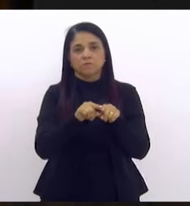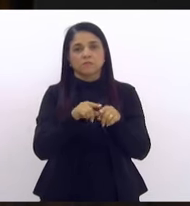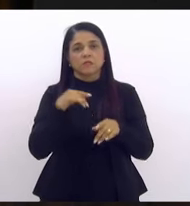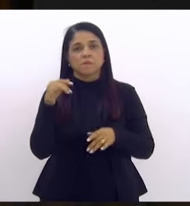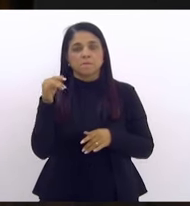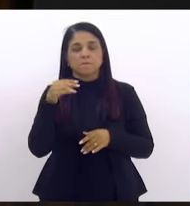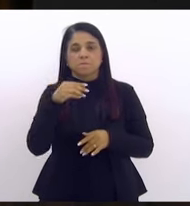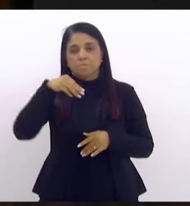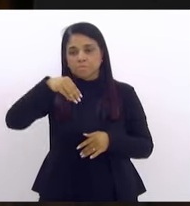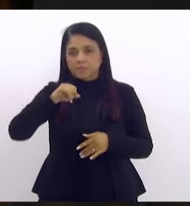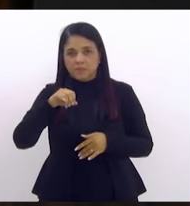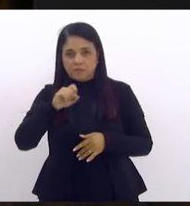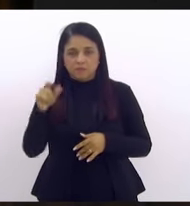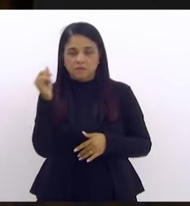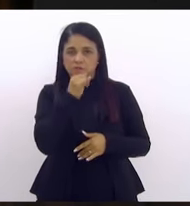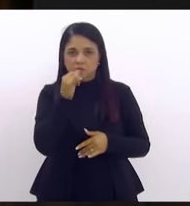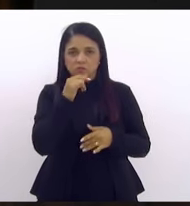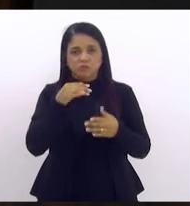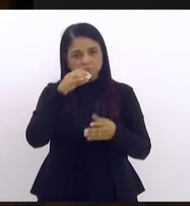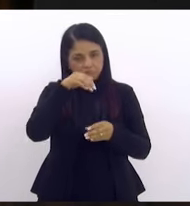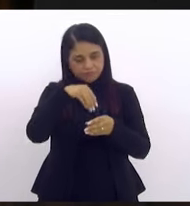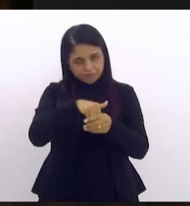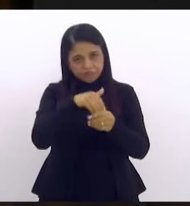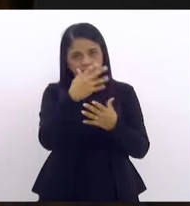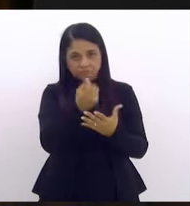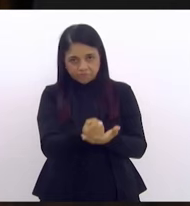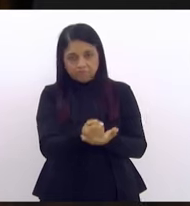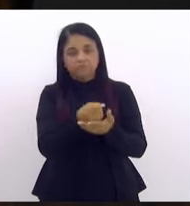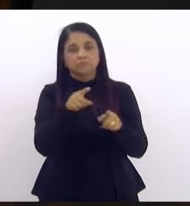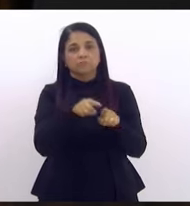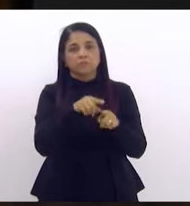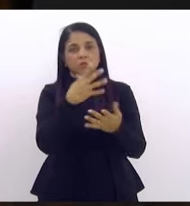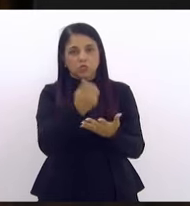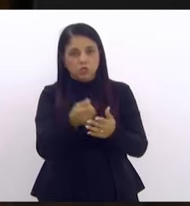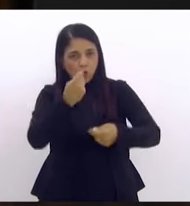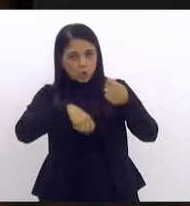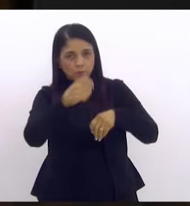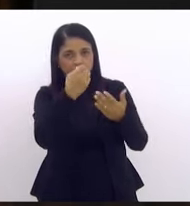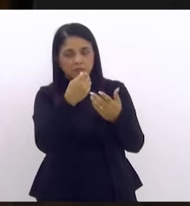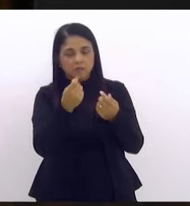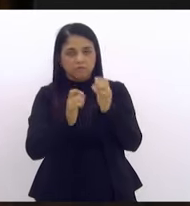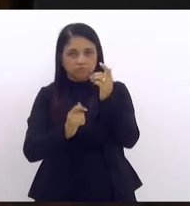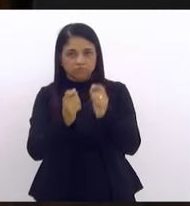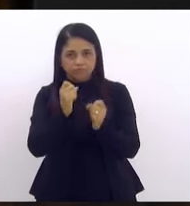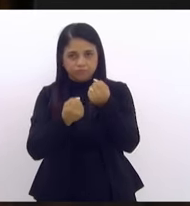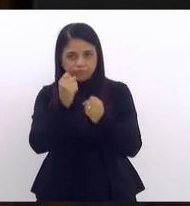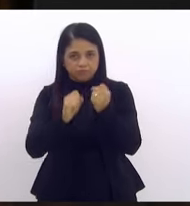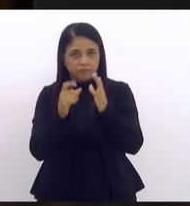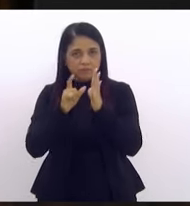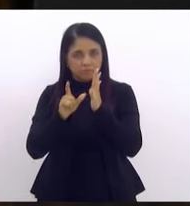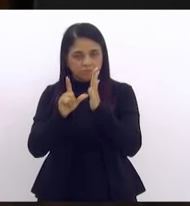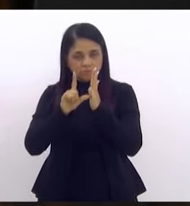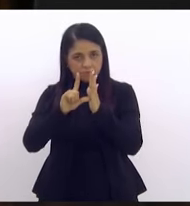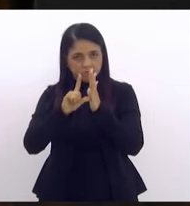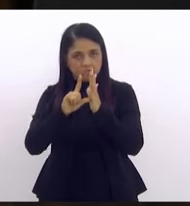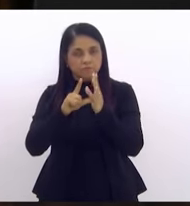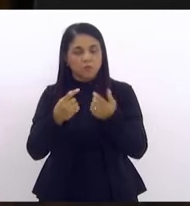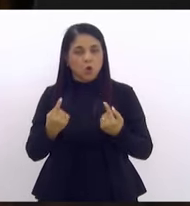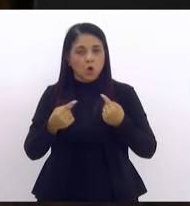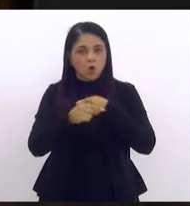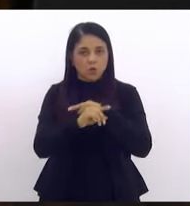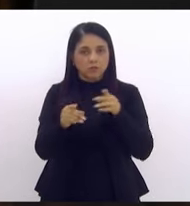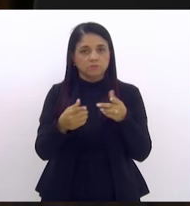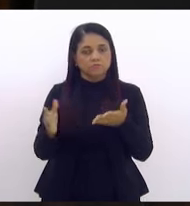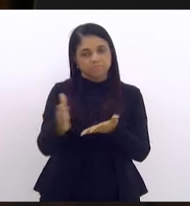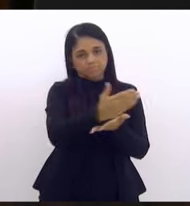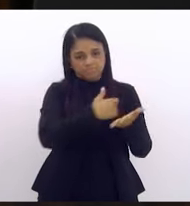Minas e Energia favorável, de Defesa do Meio Ambiente favorável, de Economia, Indústria e Comércio contrário, de Tributação, Controle da